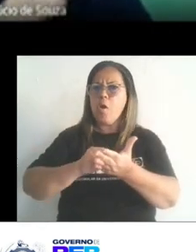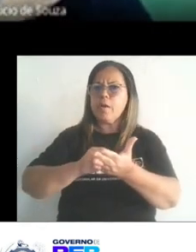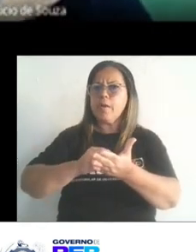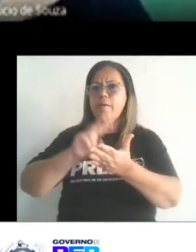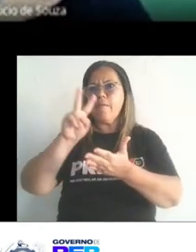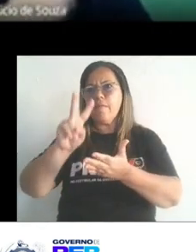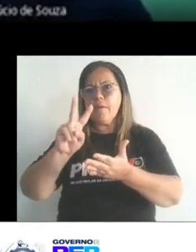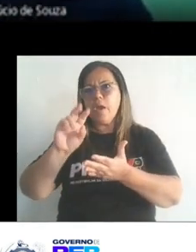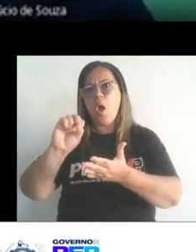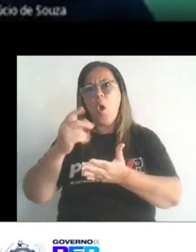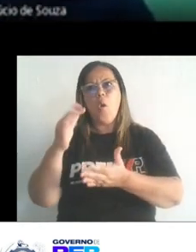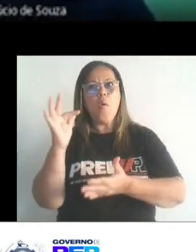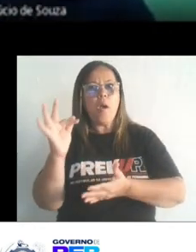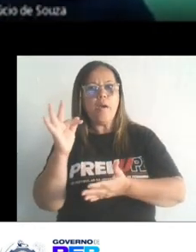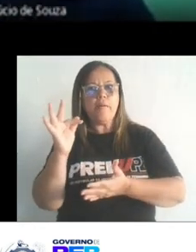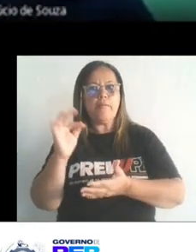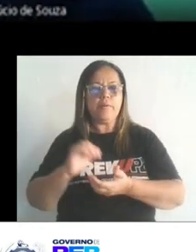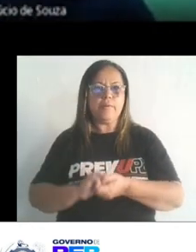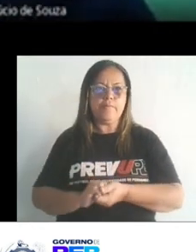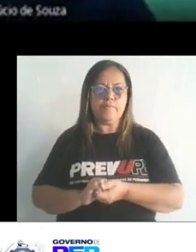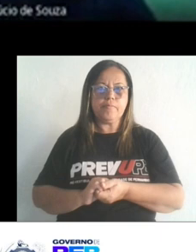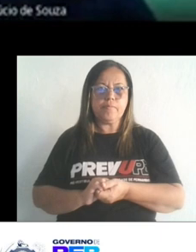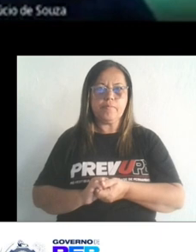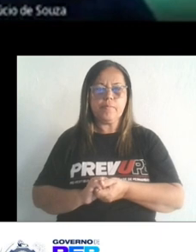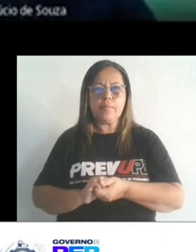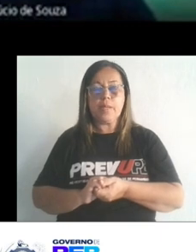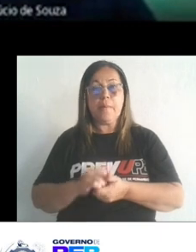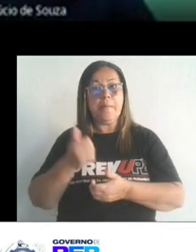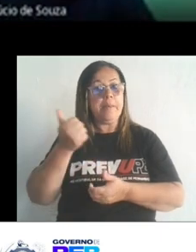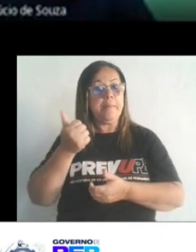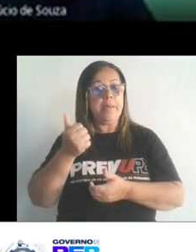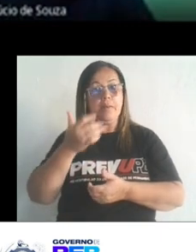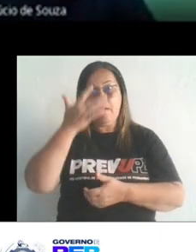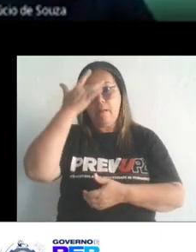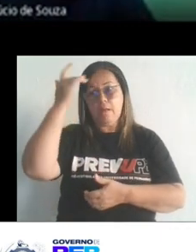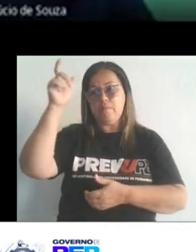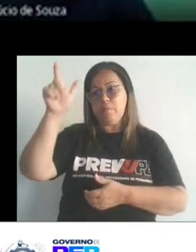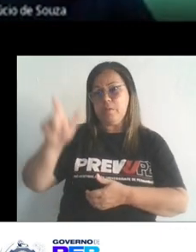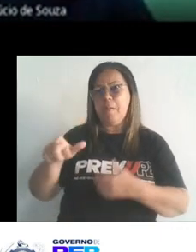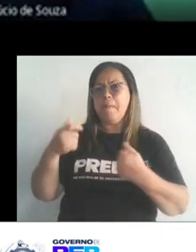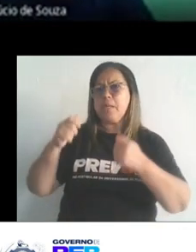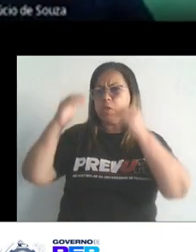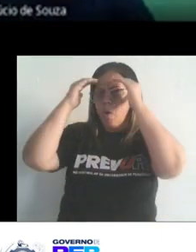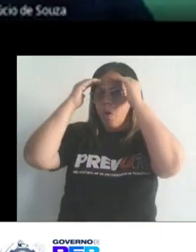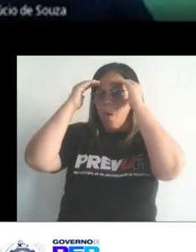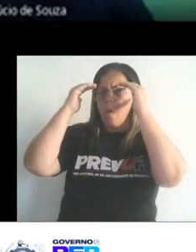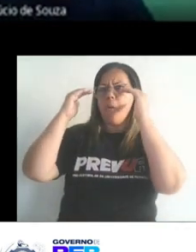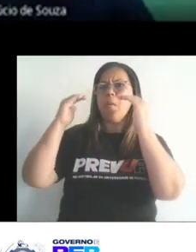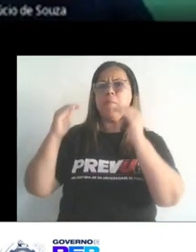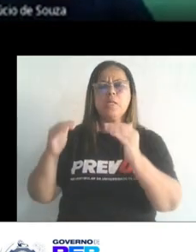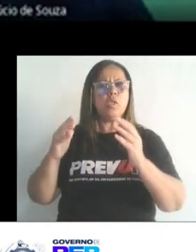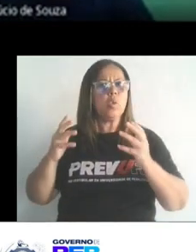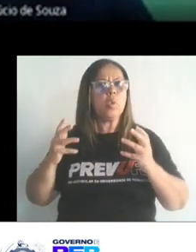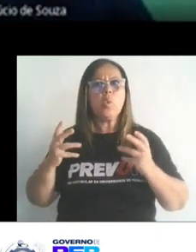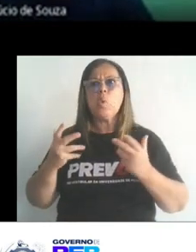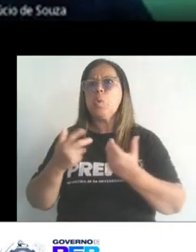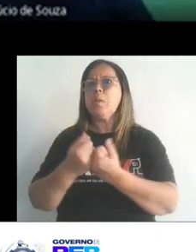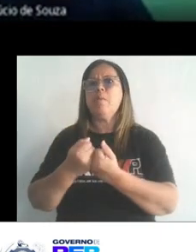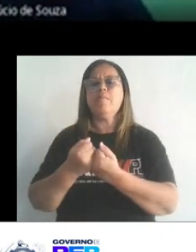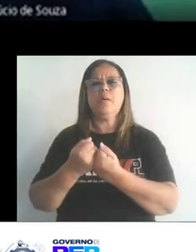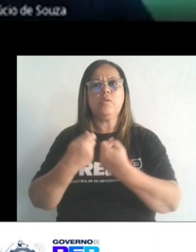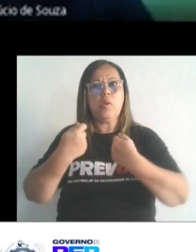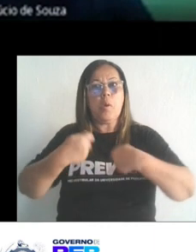nas sentenças primeiro o indivíduo deve subordinar se totalmente às